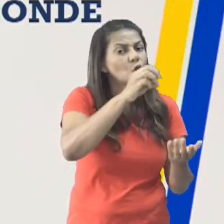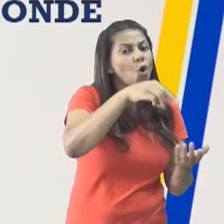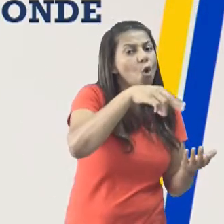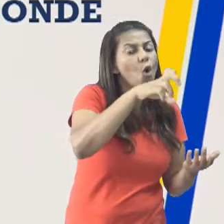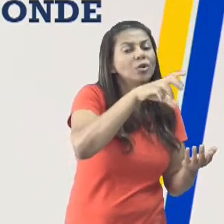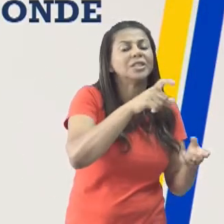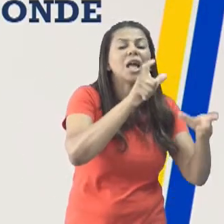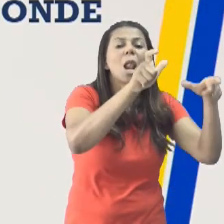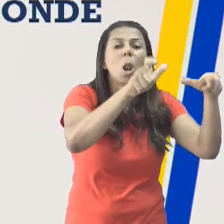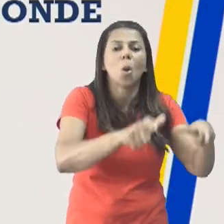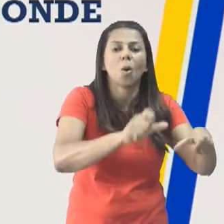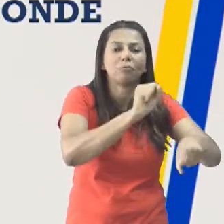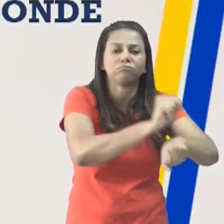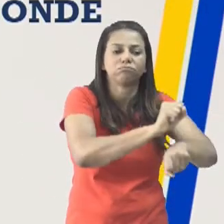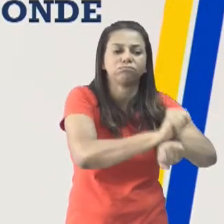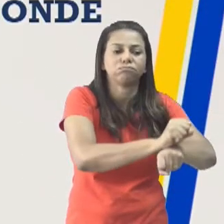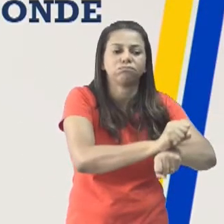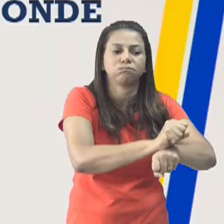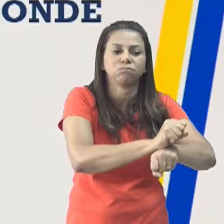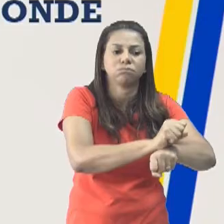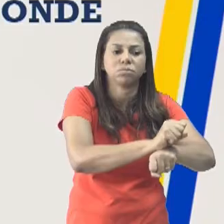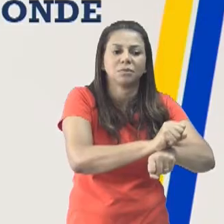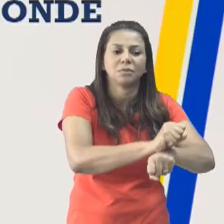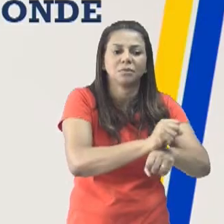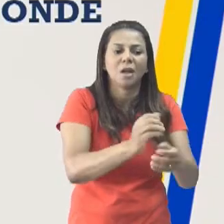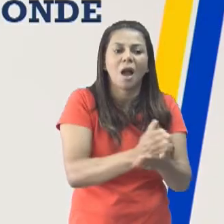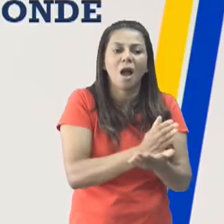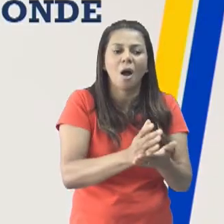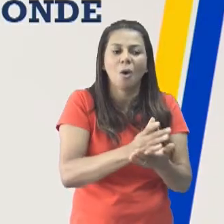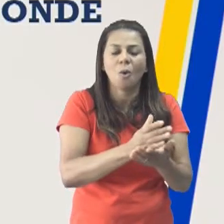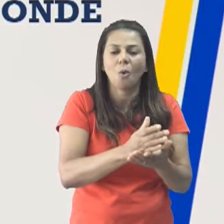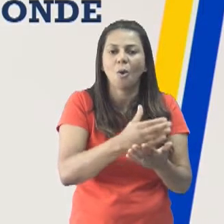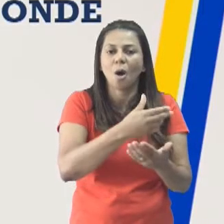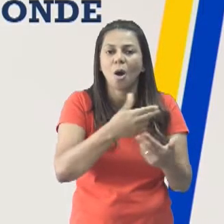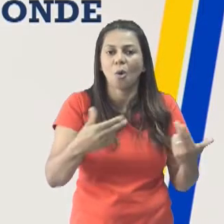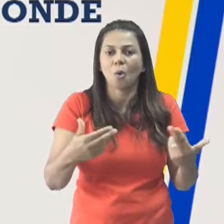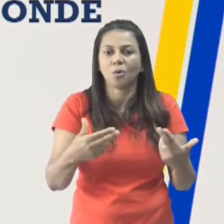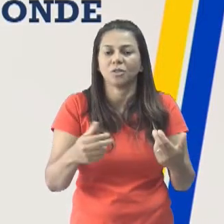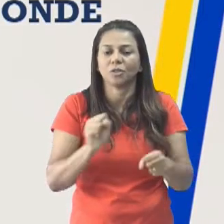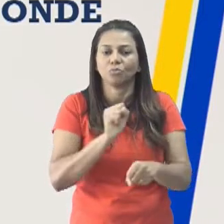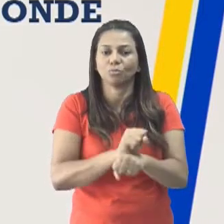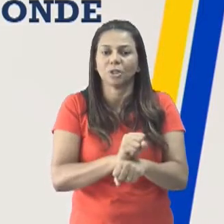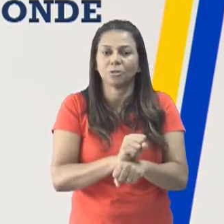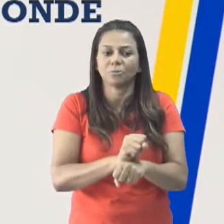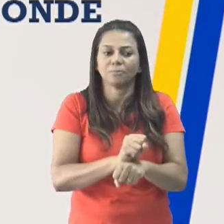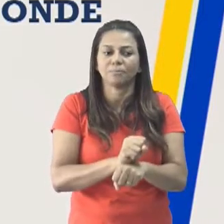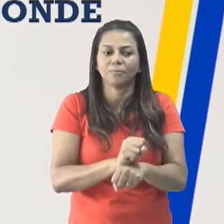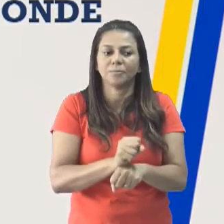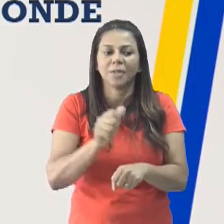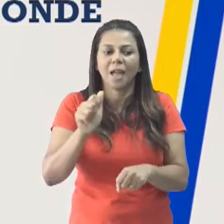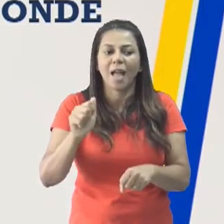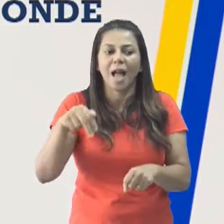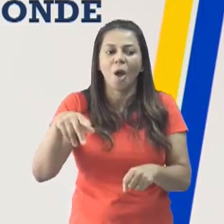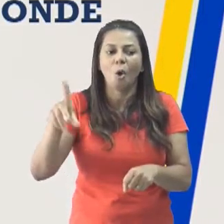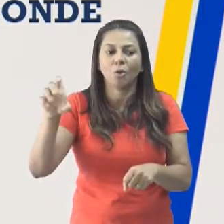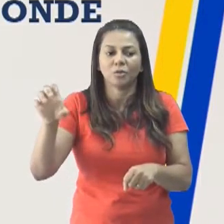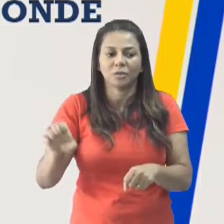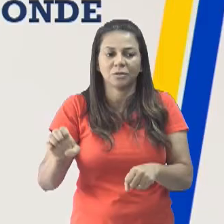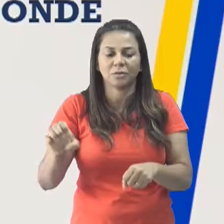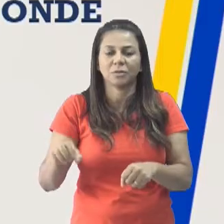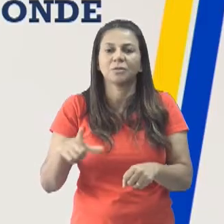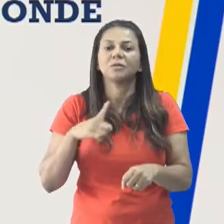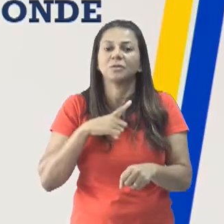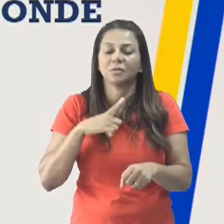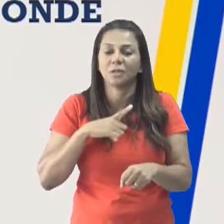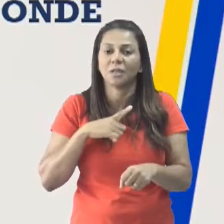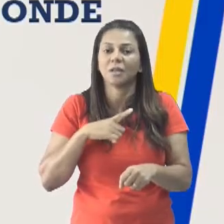indica lugar fixo, algo que está no lugar parado. Aonde vai ser utilizado quando